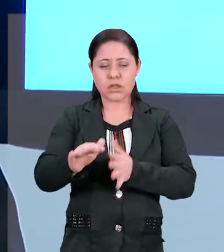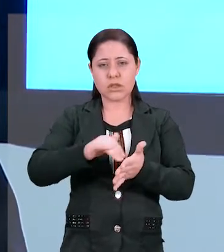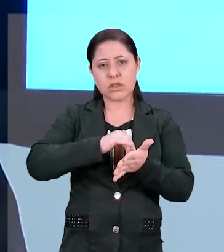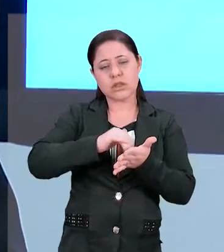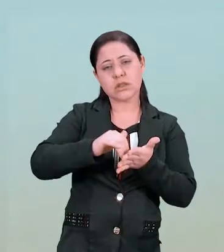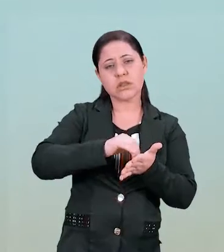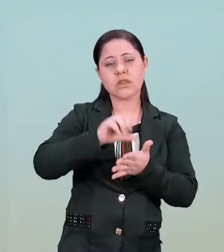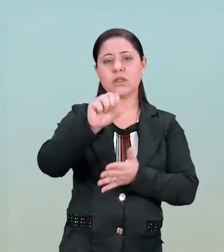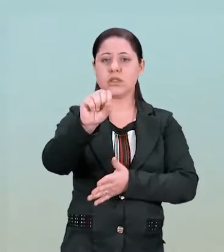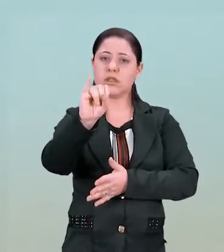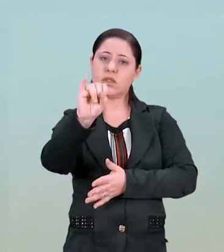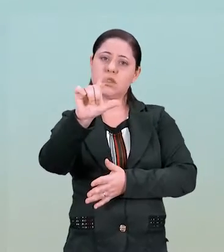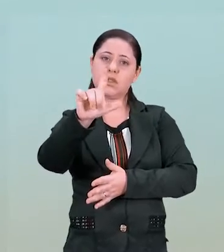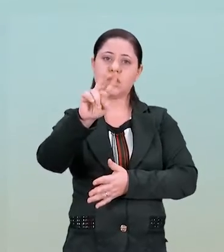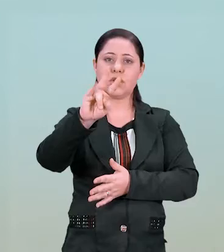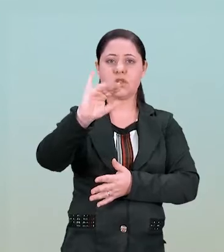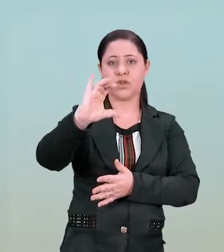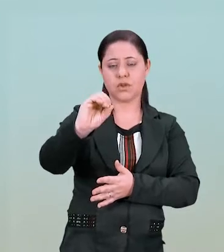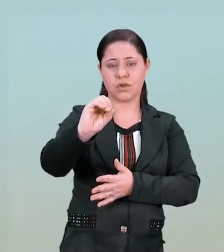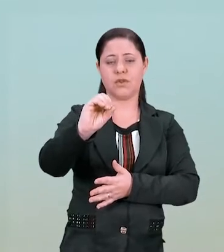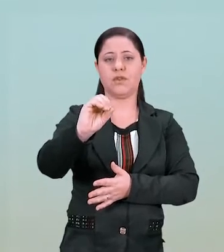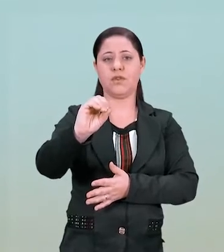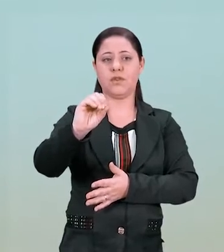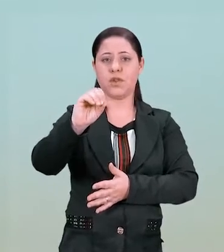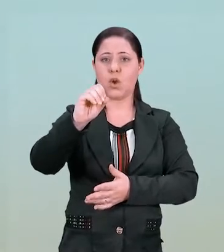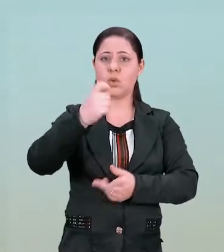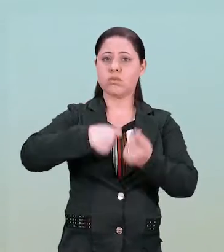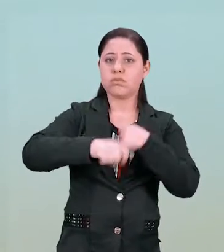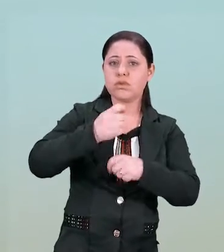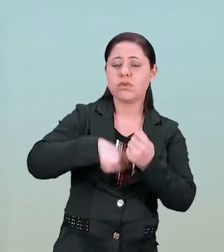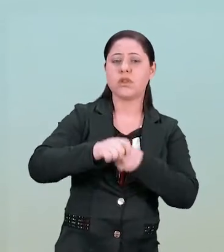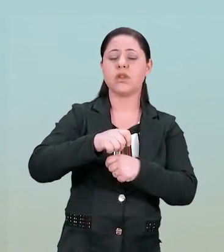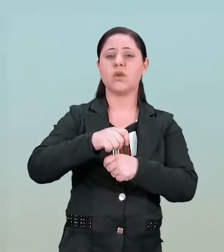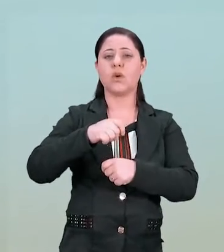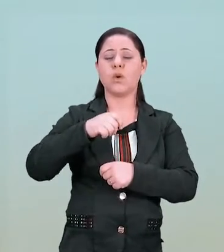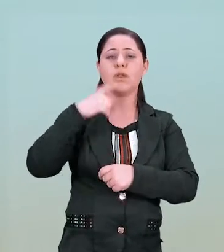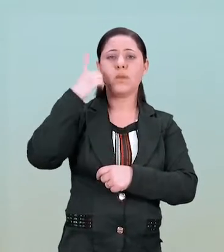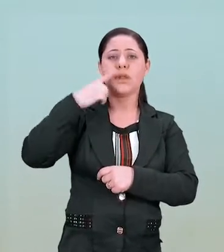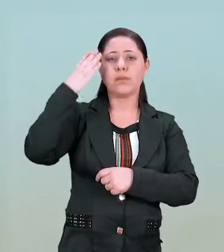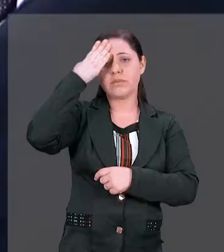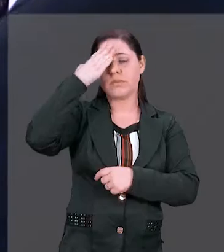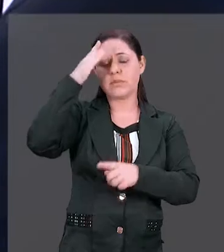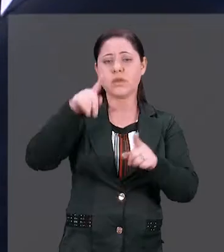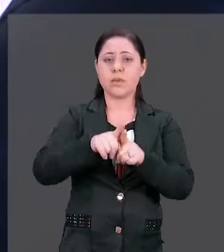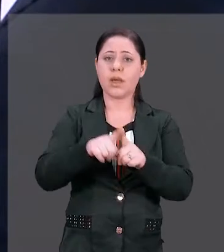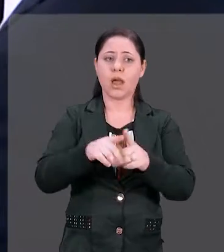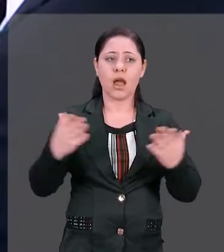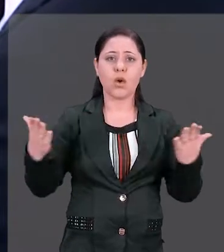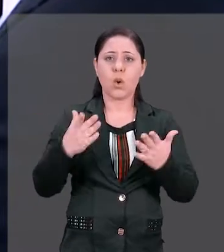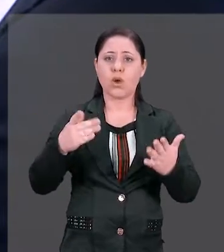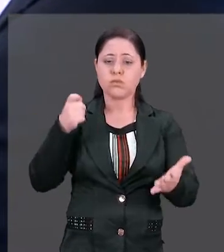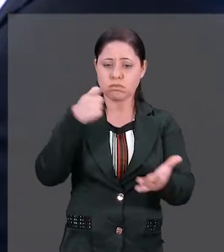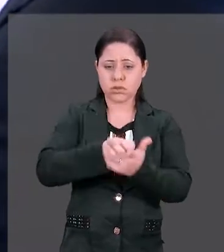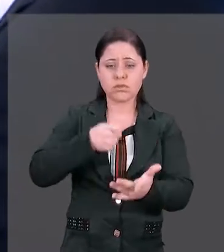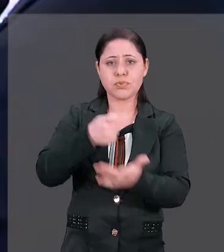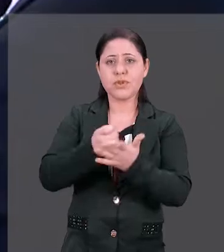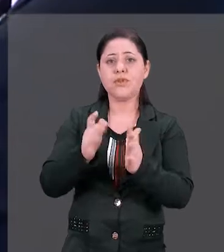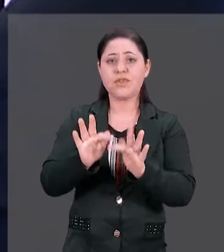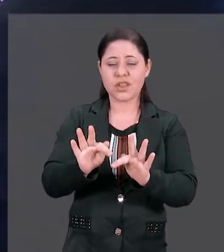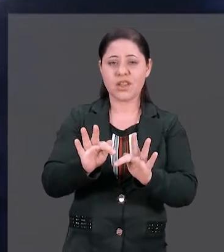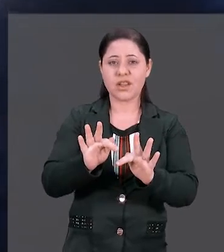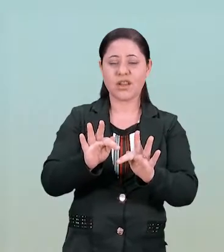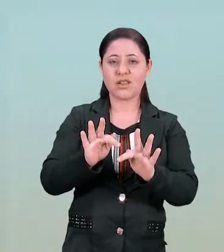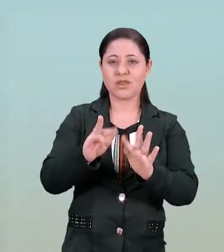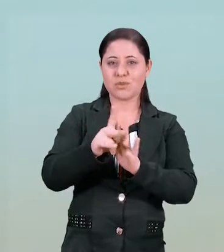secretário Dr. Silvio Maluf, executado em parte pelo deputado José Carlos Barbosa, e que coube a nós agora executar a parte final